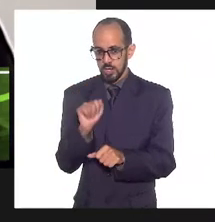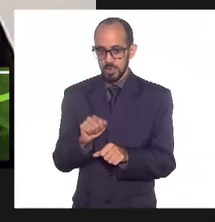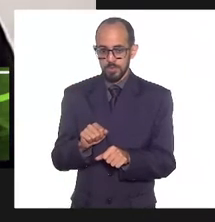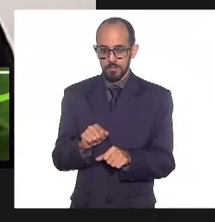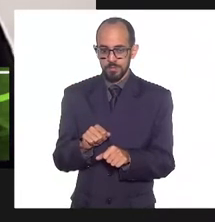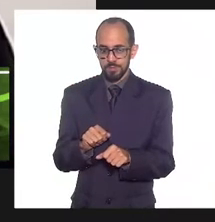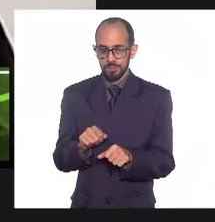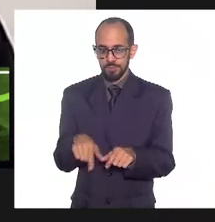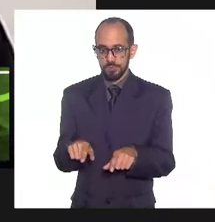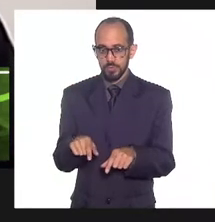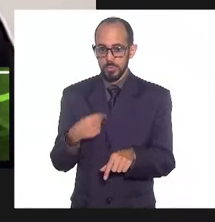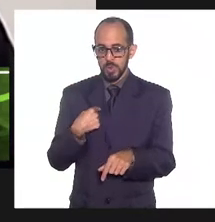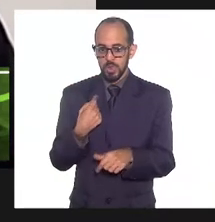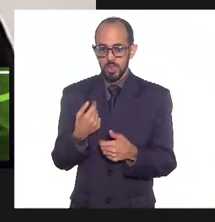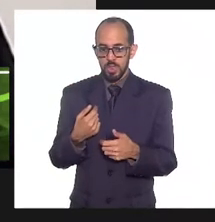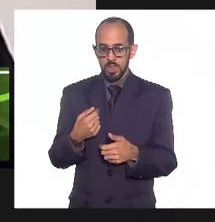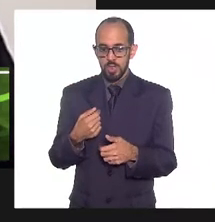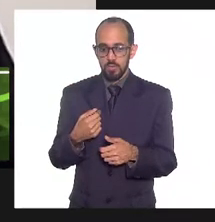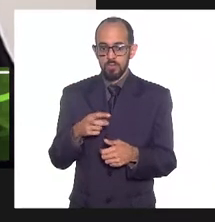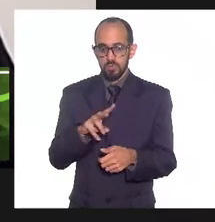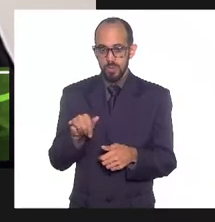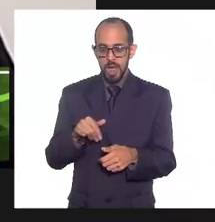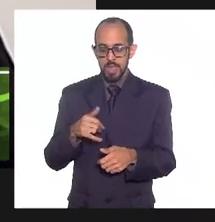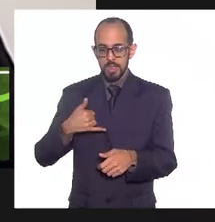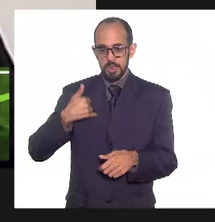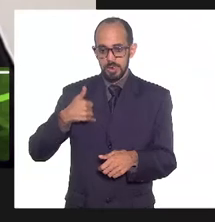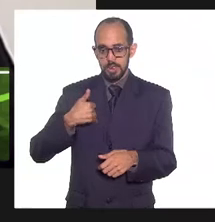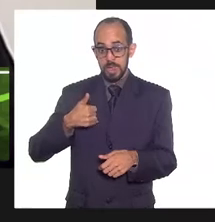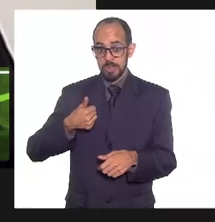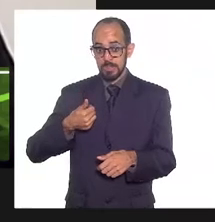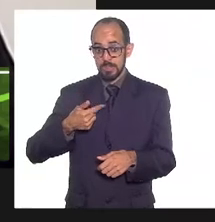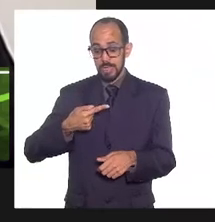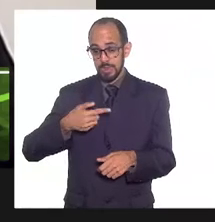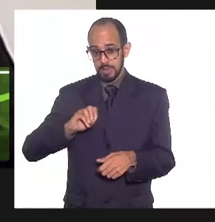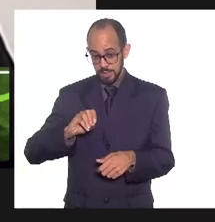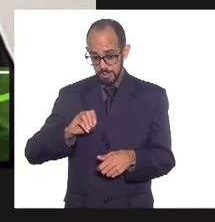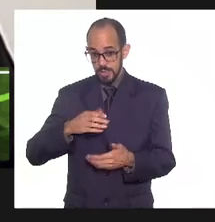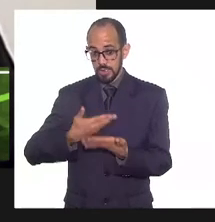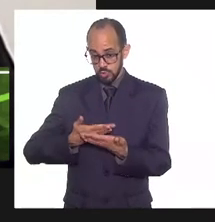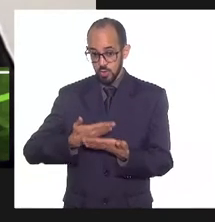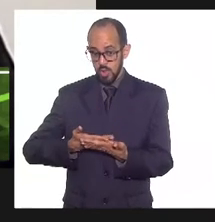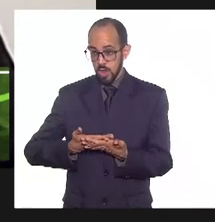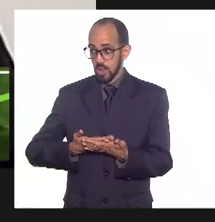estará fazendo 70 anos ano que vem e